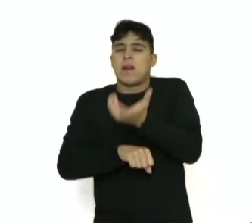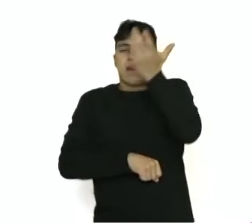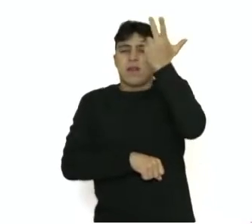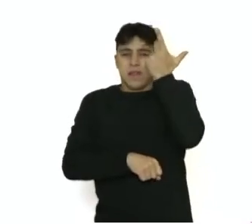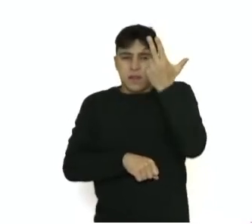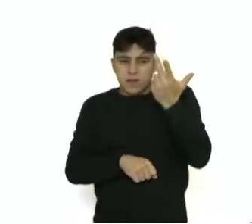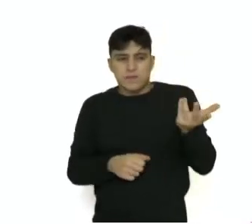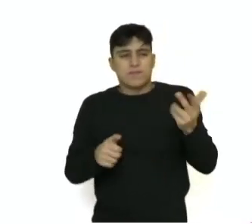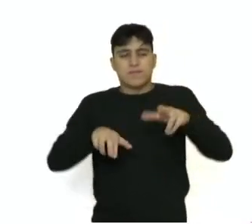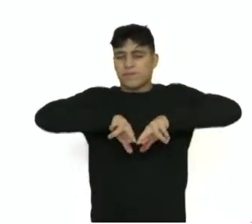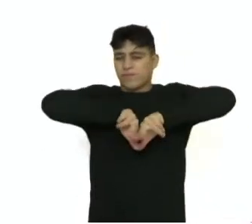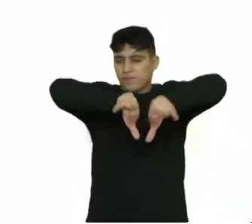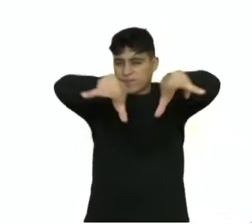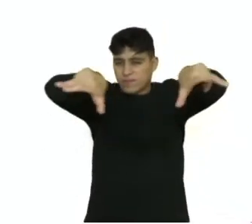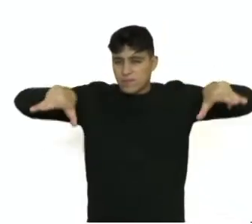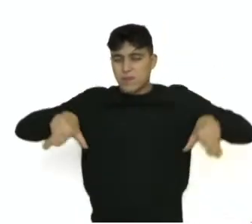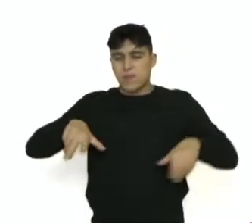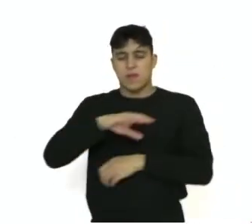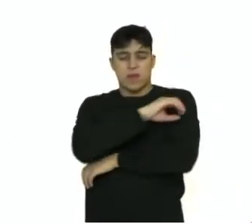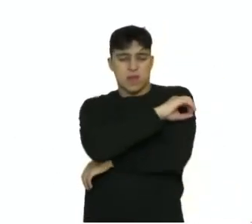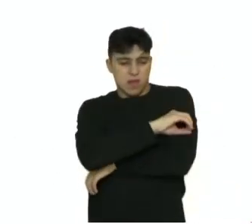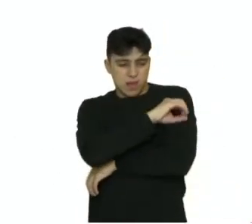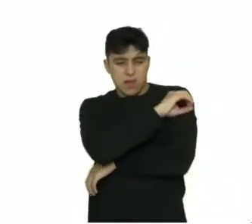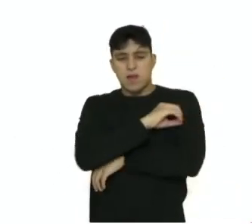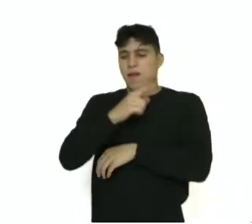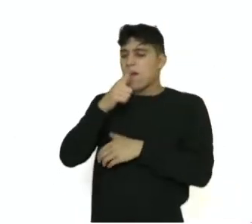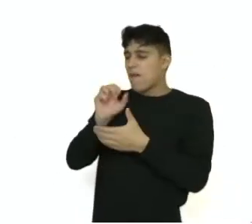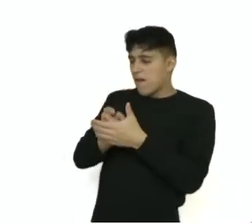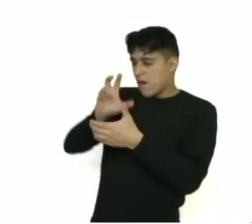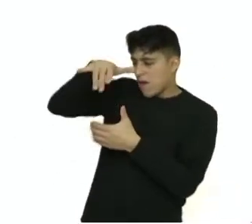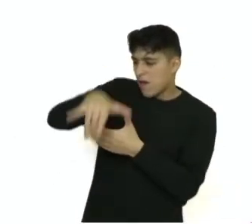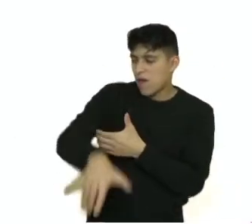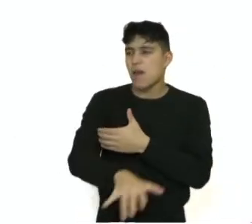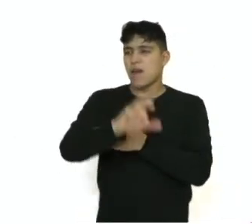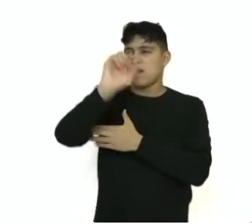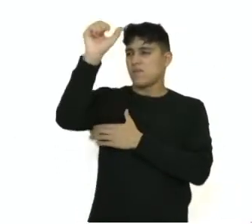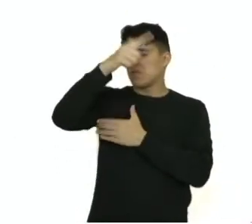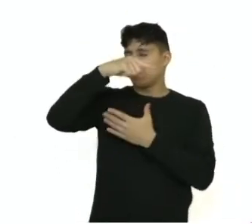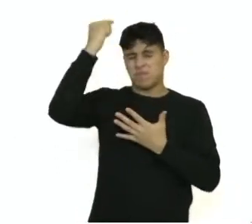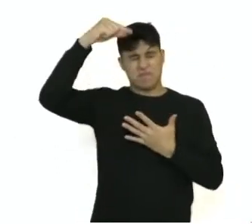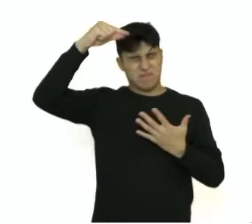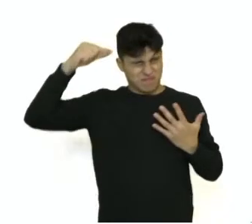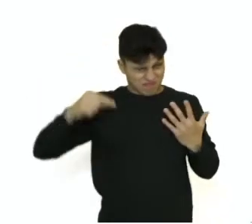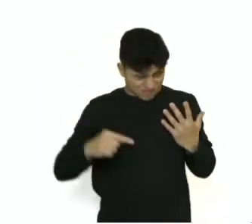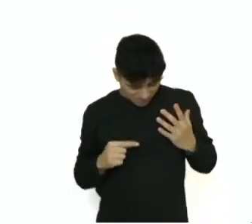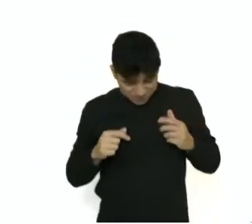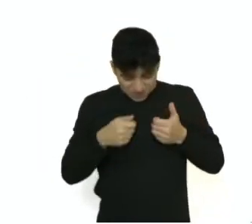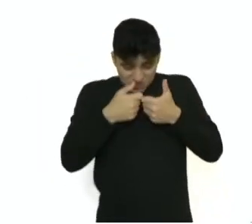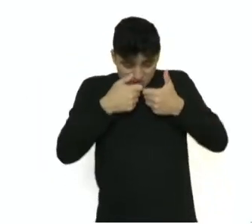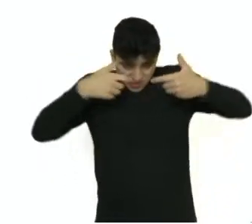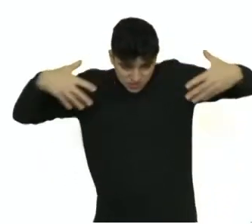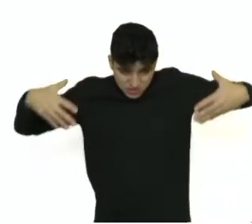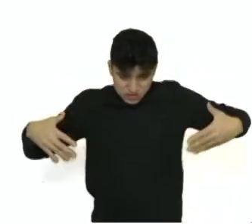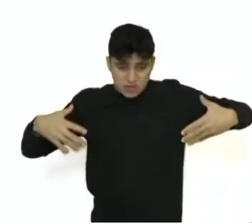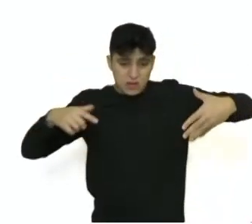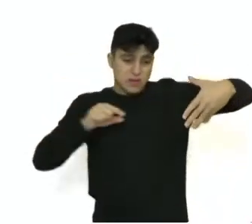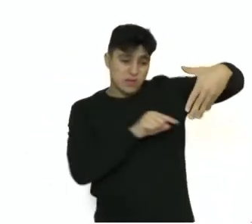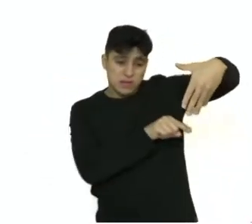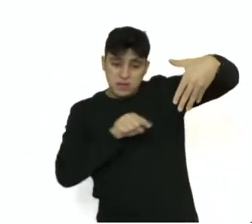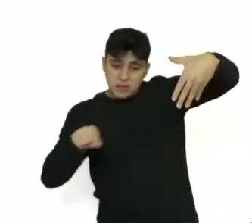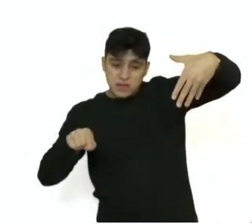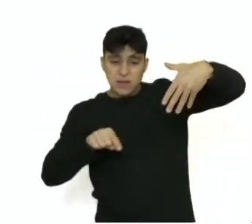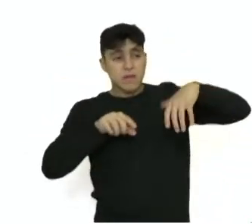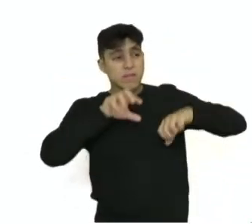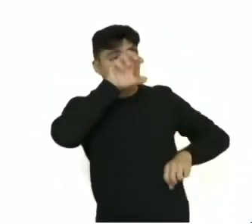cana e seus derivados, né? O álcool principalmente, a hidrelétrica, a eólica, a solar e a biomassa, né? Então é um conjunto de fontes